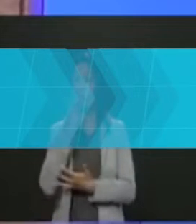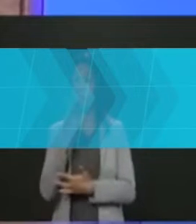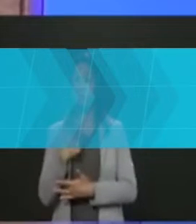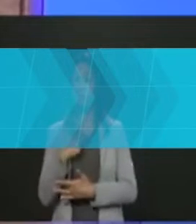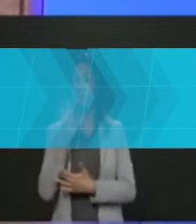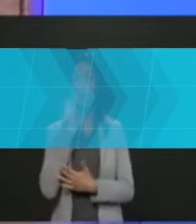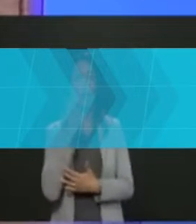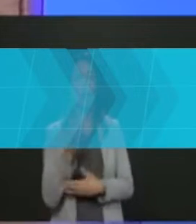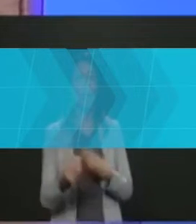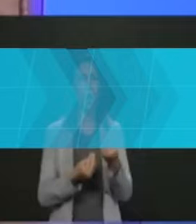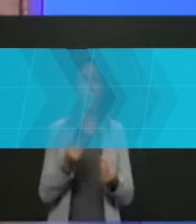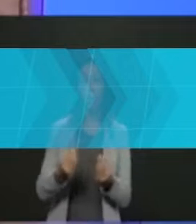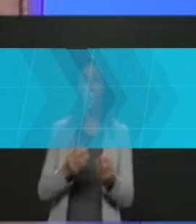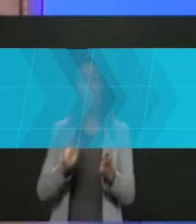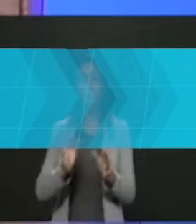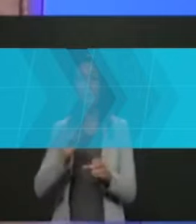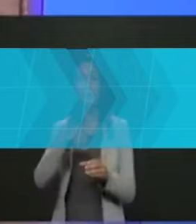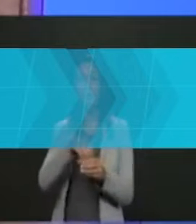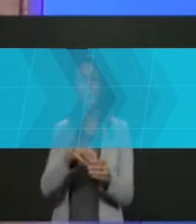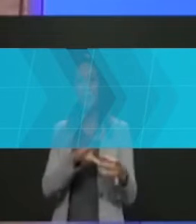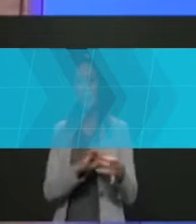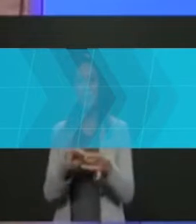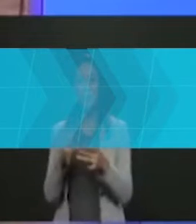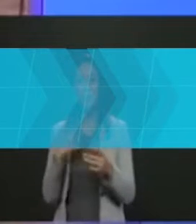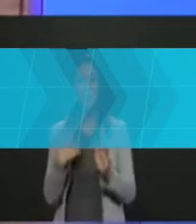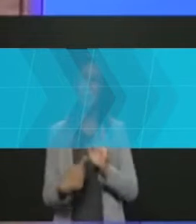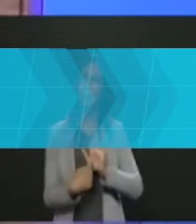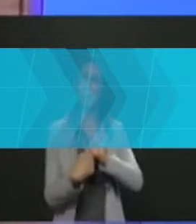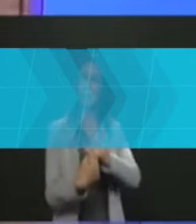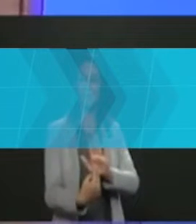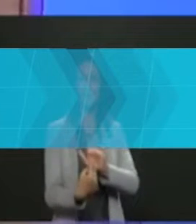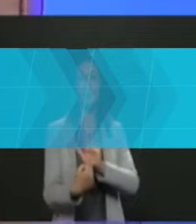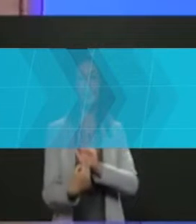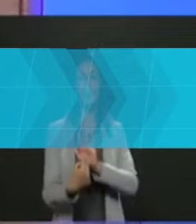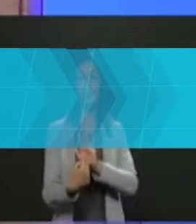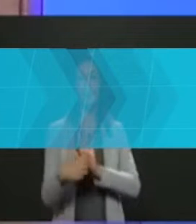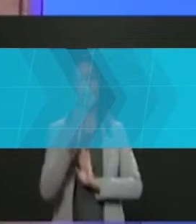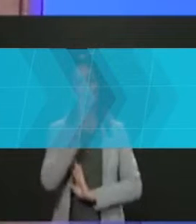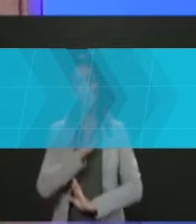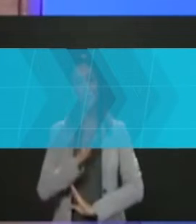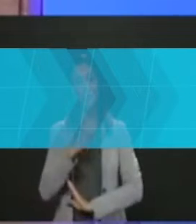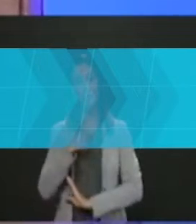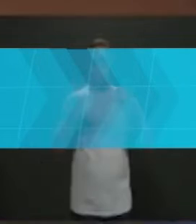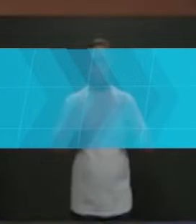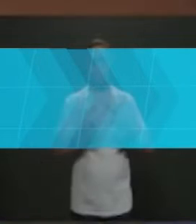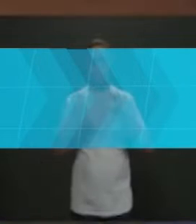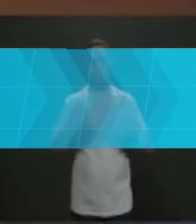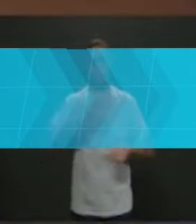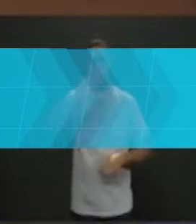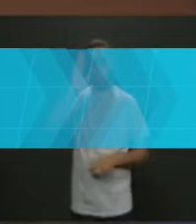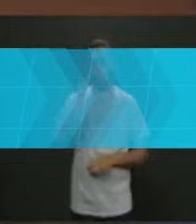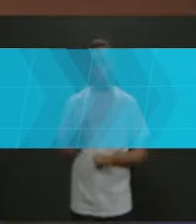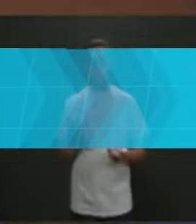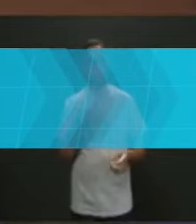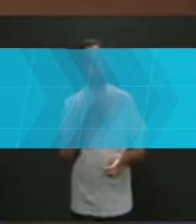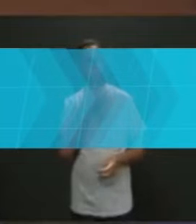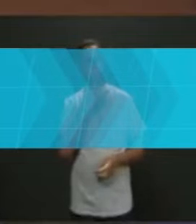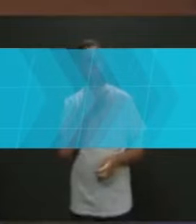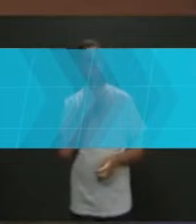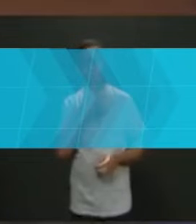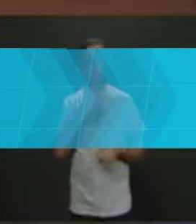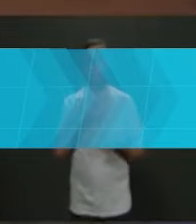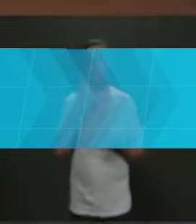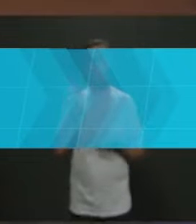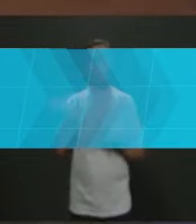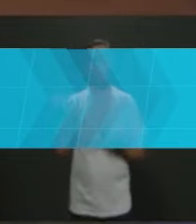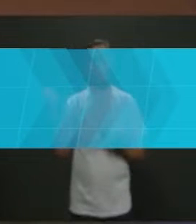líderes das pesquisas fogem dos debates porque não possuem propostas concretas lamentavelmente os dois